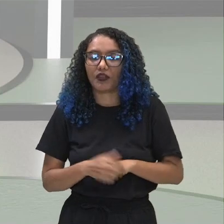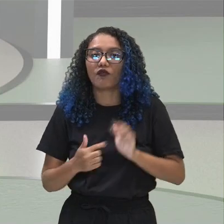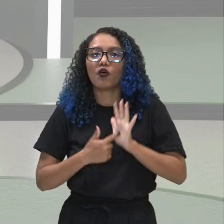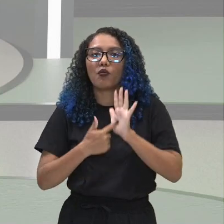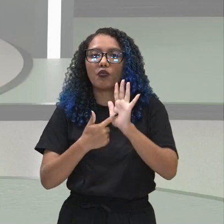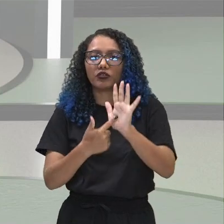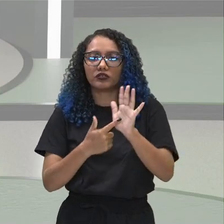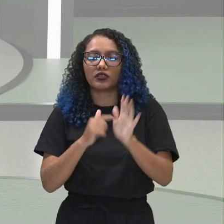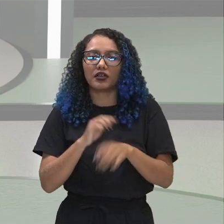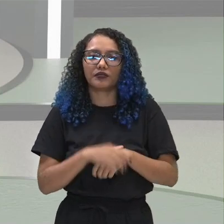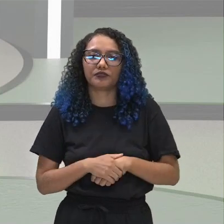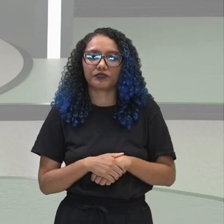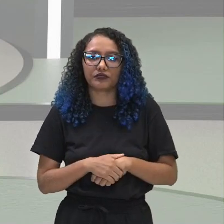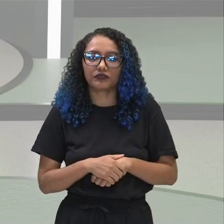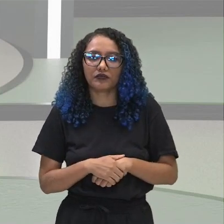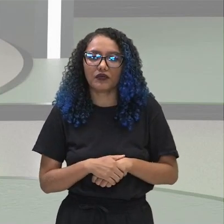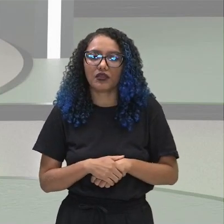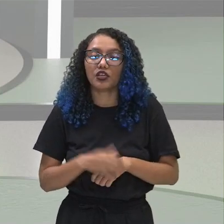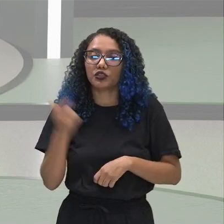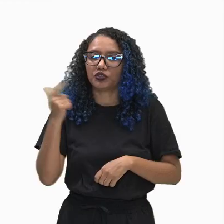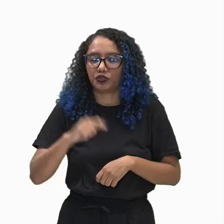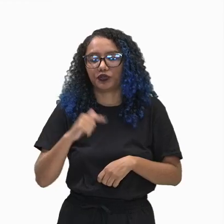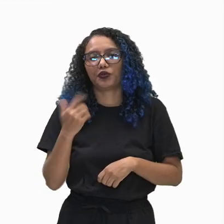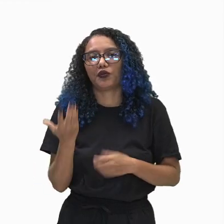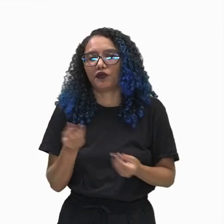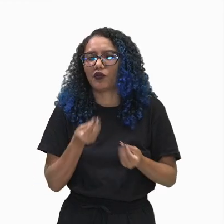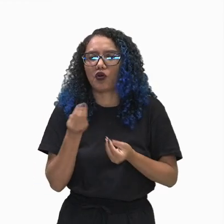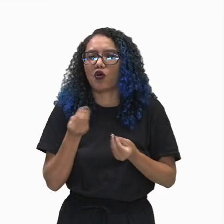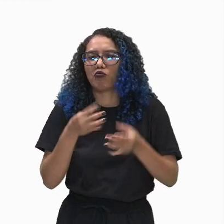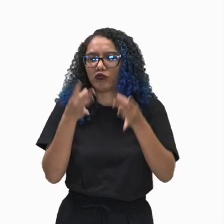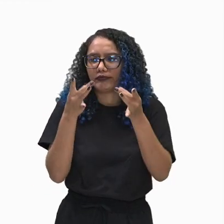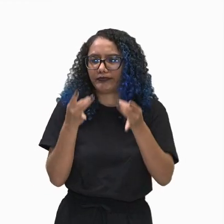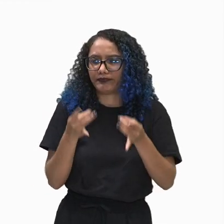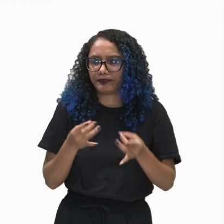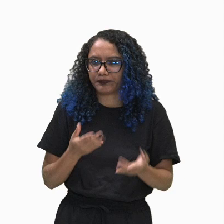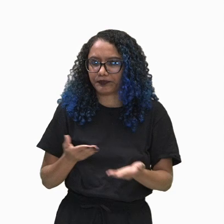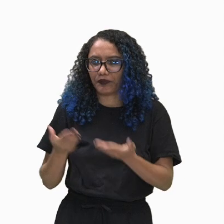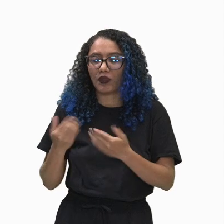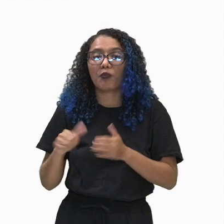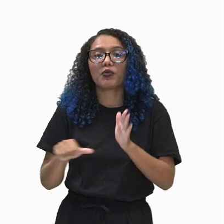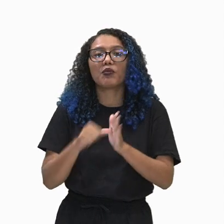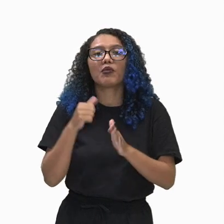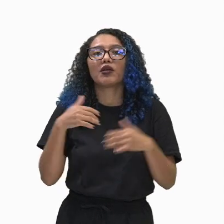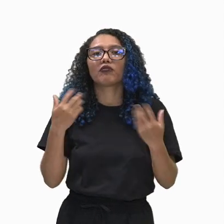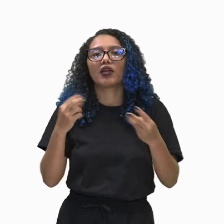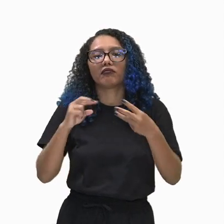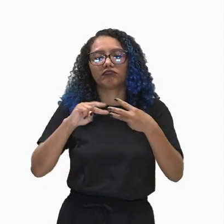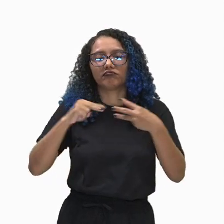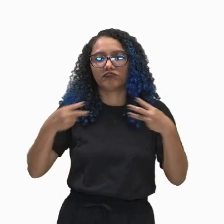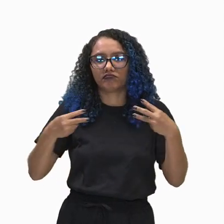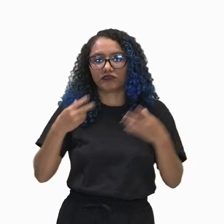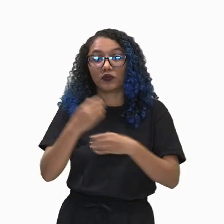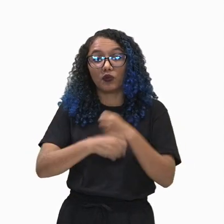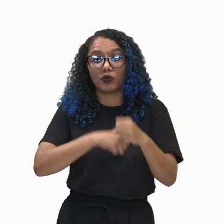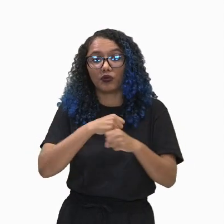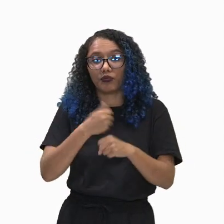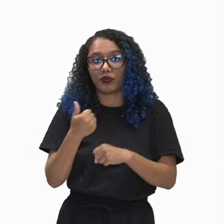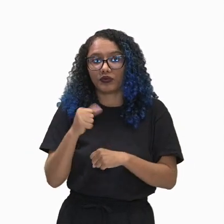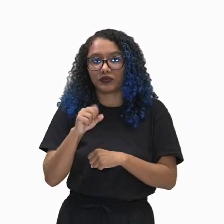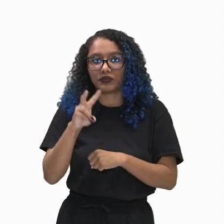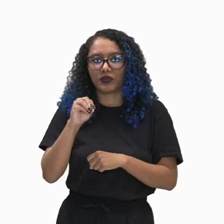eu mostro aí essas informações mais uma vez. O Mendel, que em 1850 demonstrou as